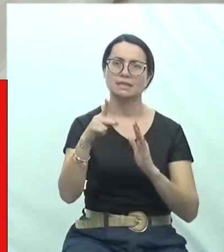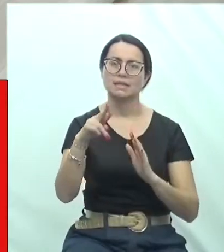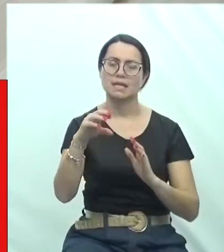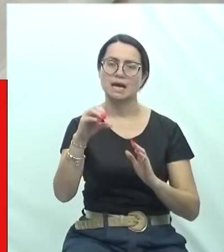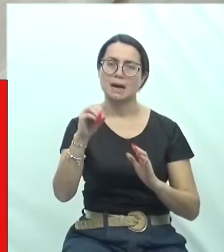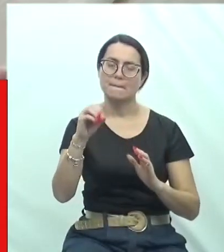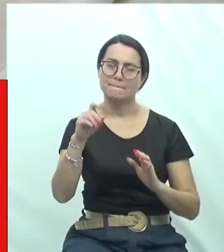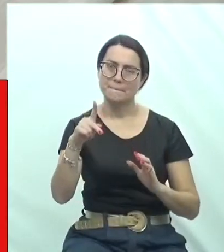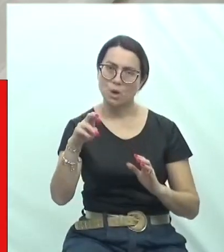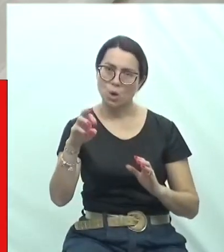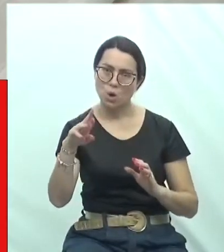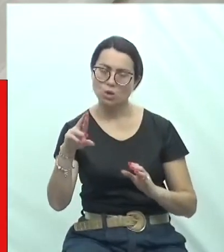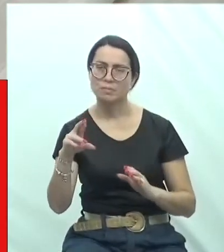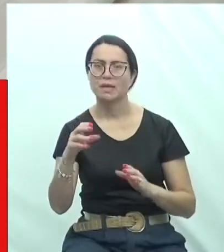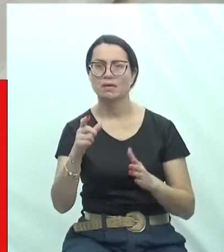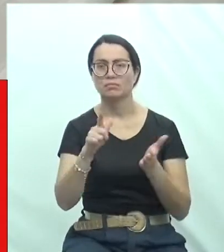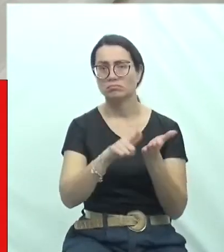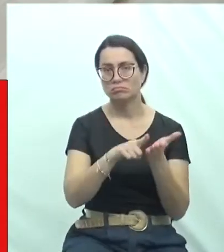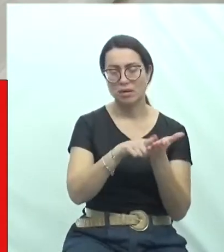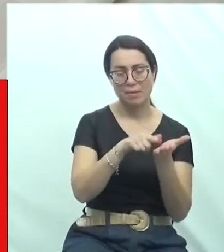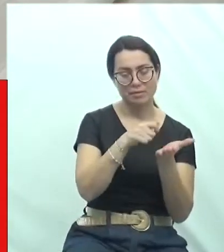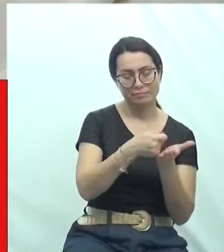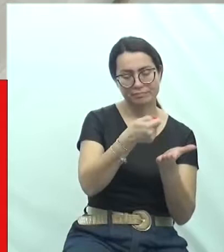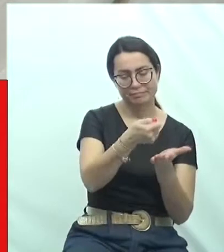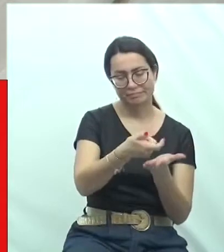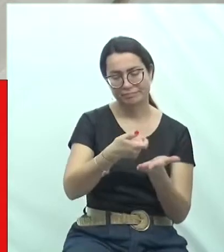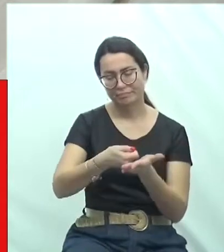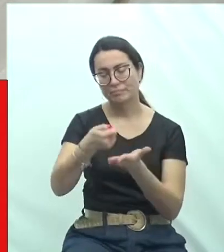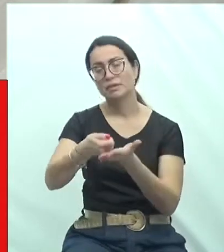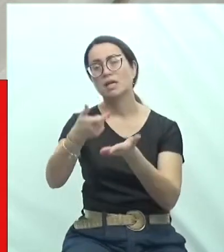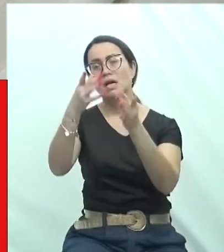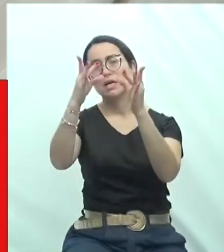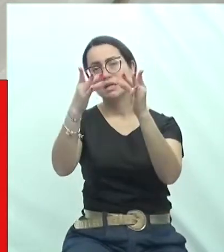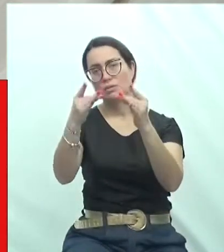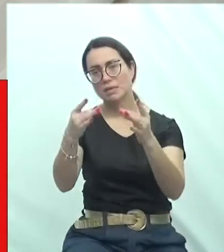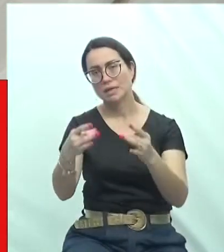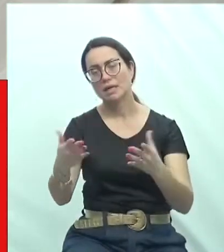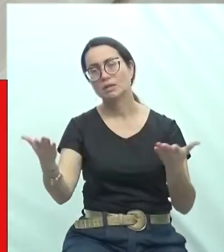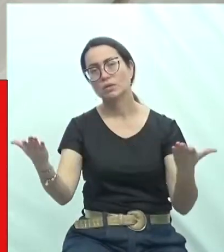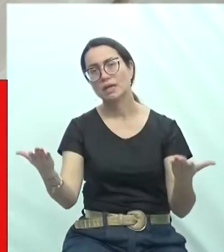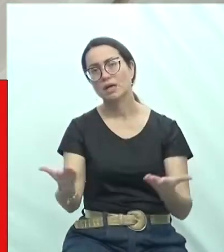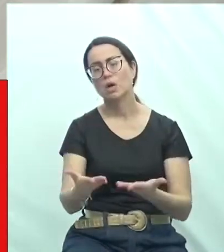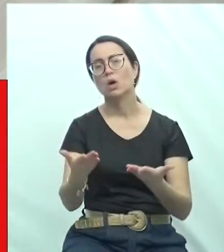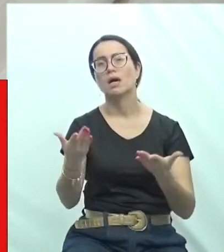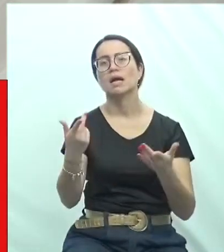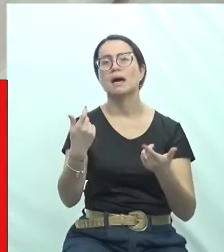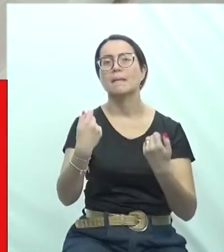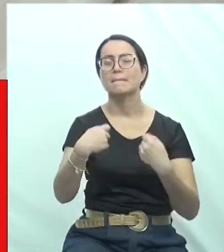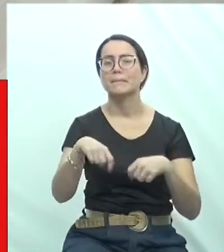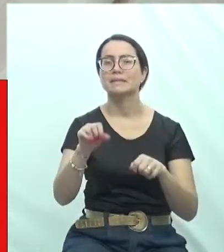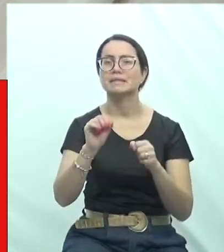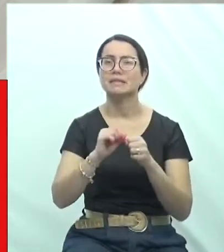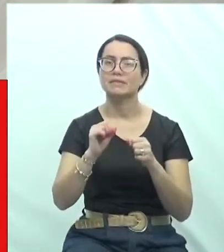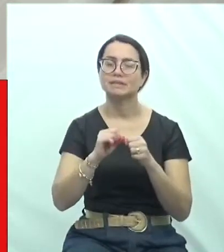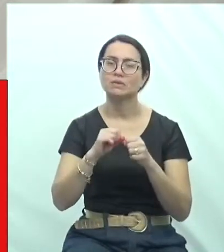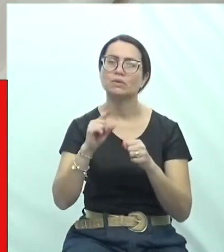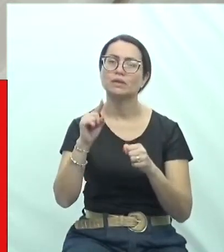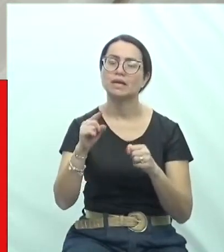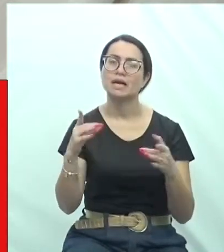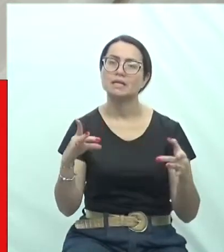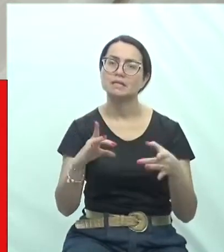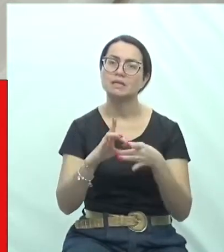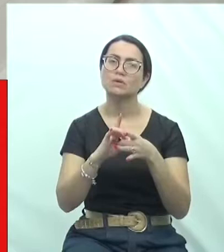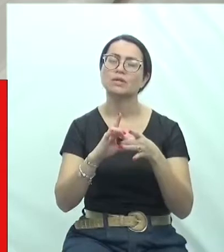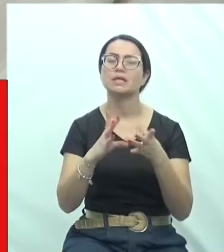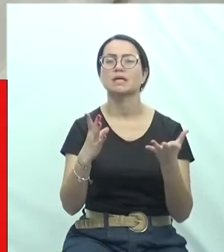folhetinho, um folderzinho explicando que agora você vai ter que se ligar à rede coletora,